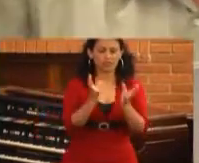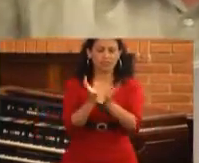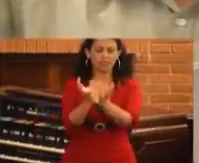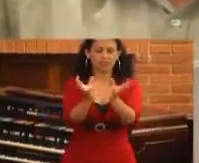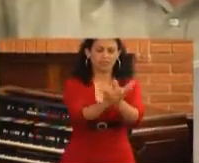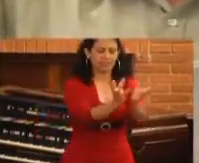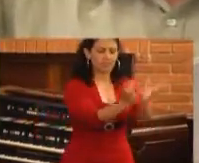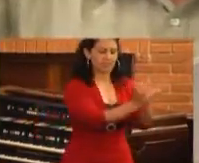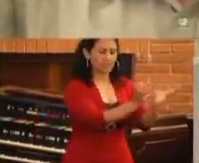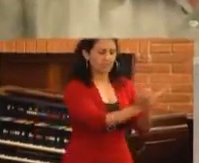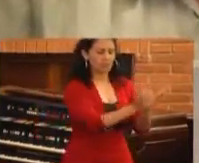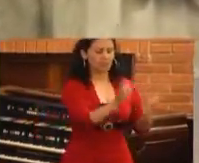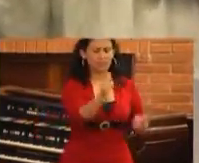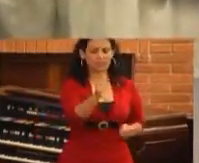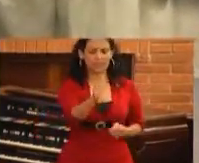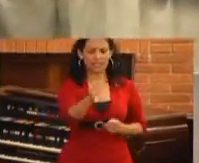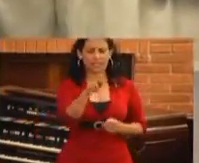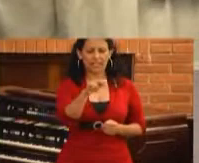descendentes dos